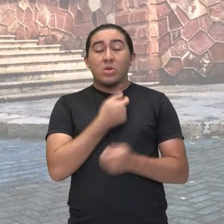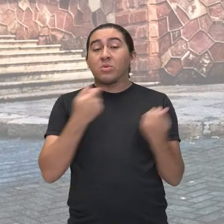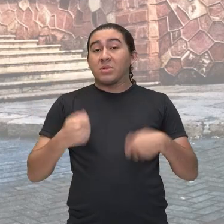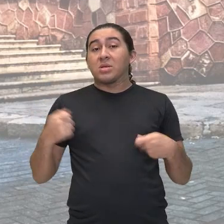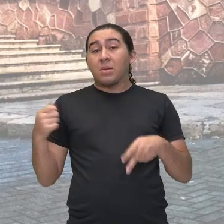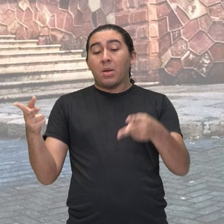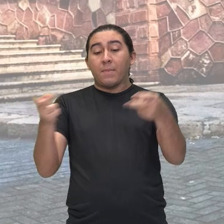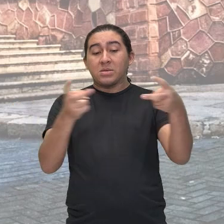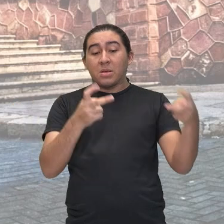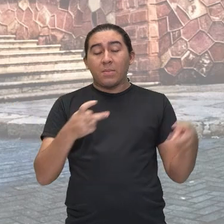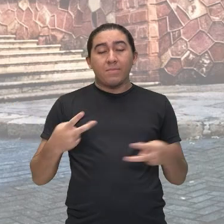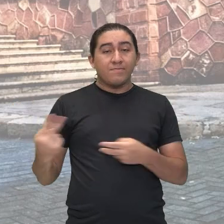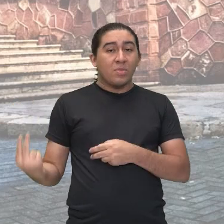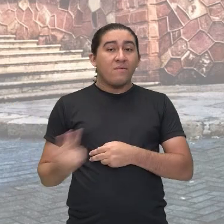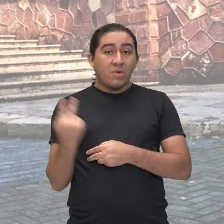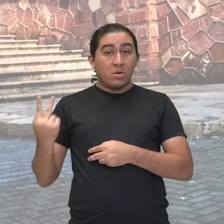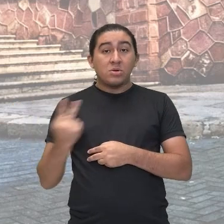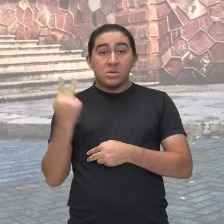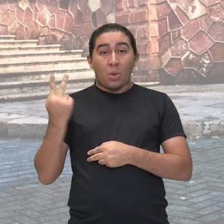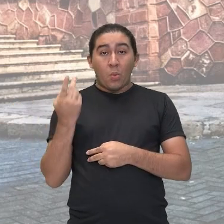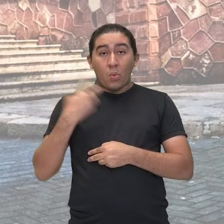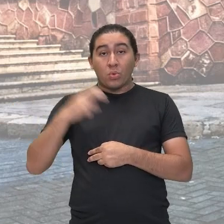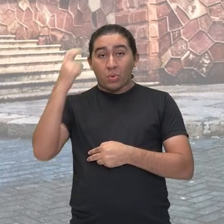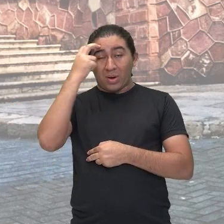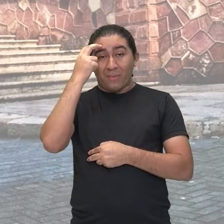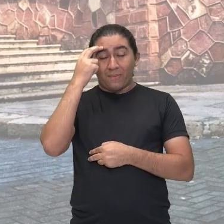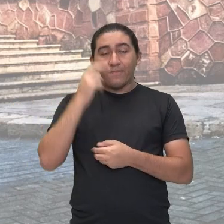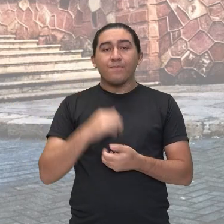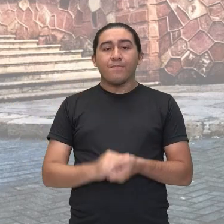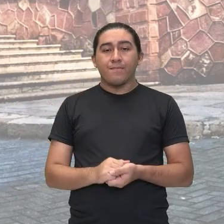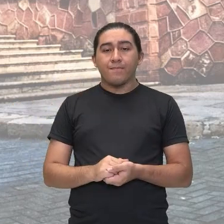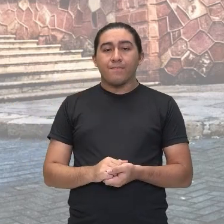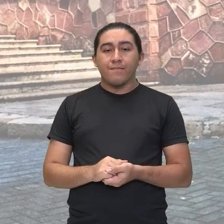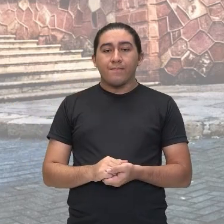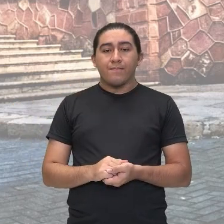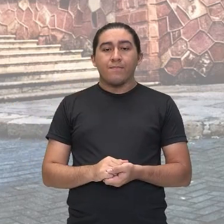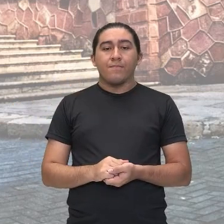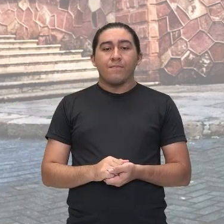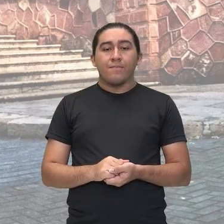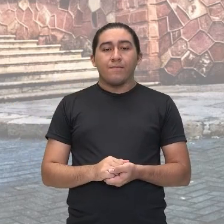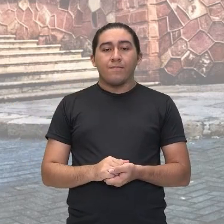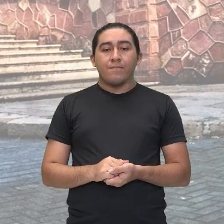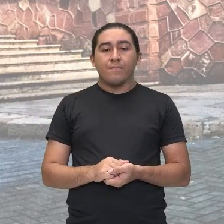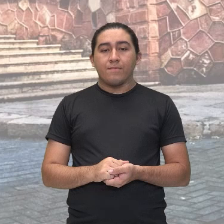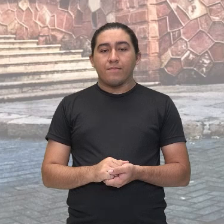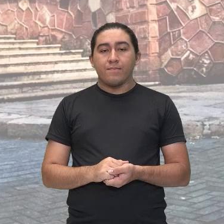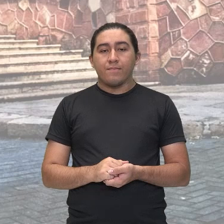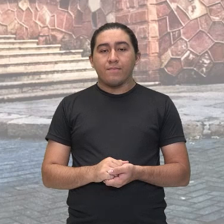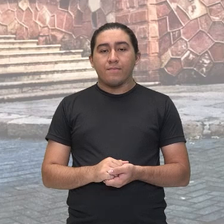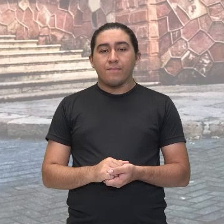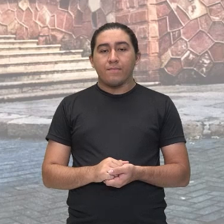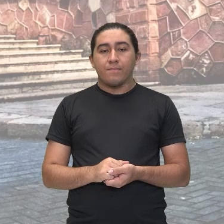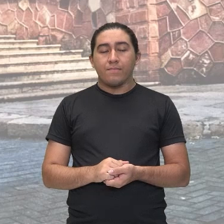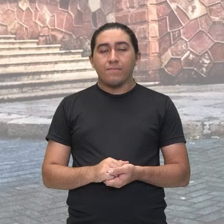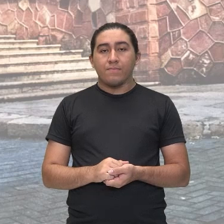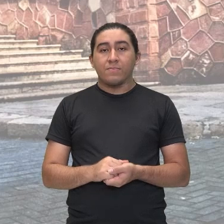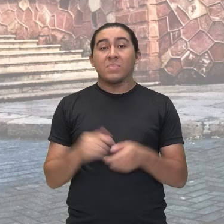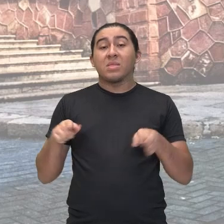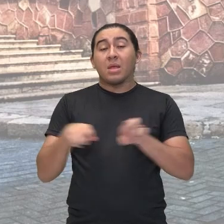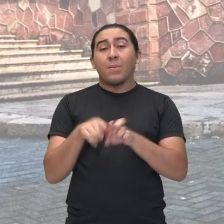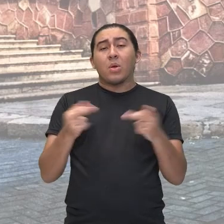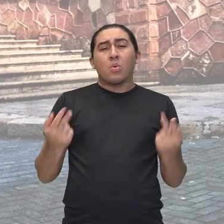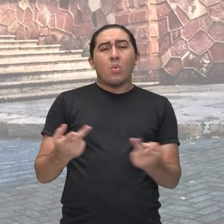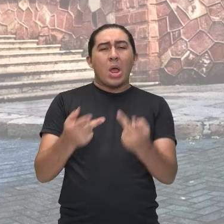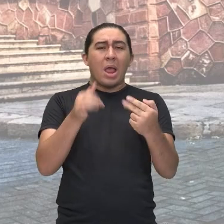a valorização cultural. E assim como cada tijolo, assim como a